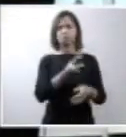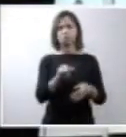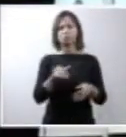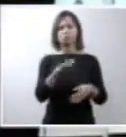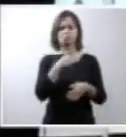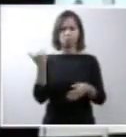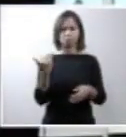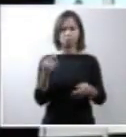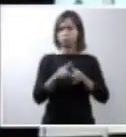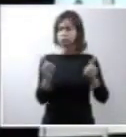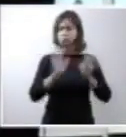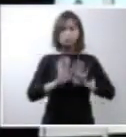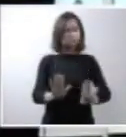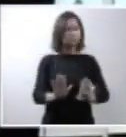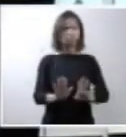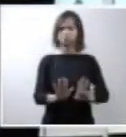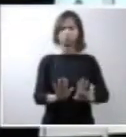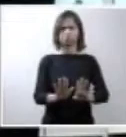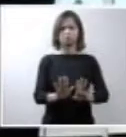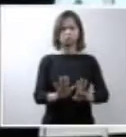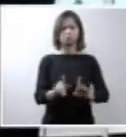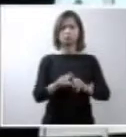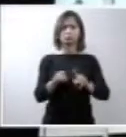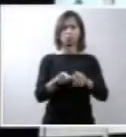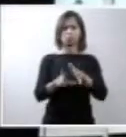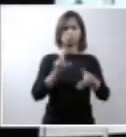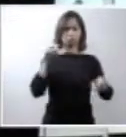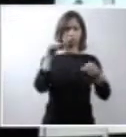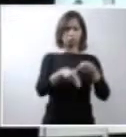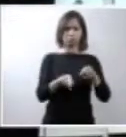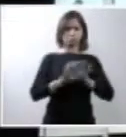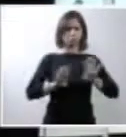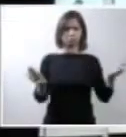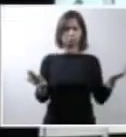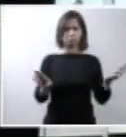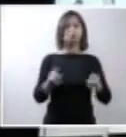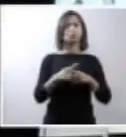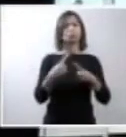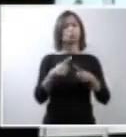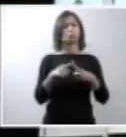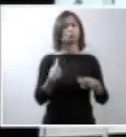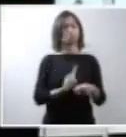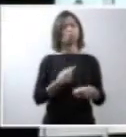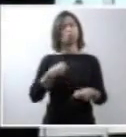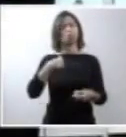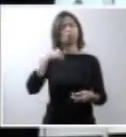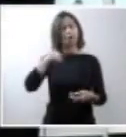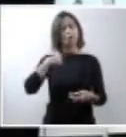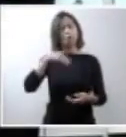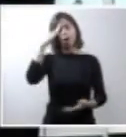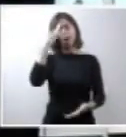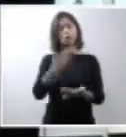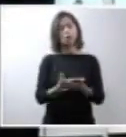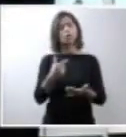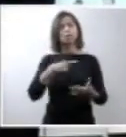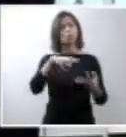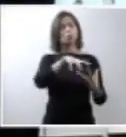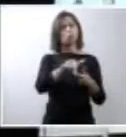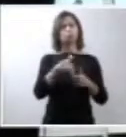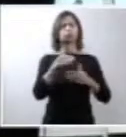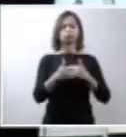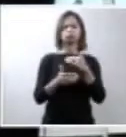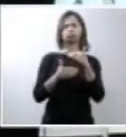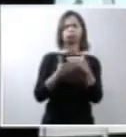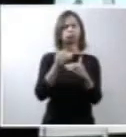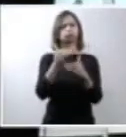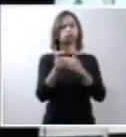levem à antecipação do parto, porque eu acredito que a gente vive num mundo de construção, principalmente, senhor ministro, como